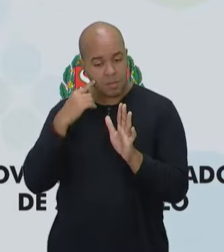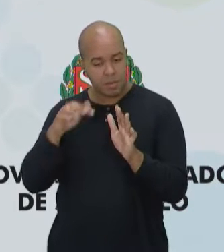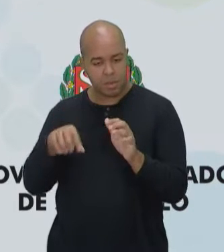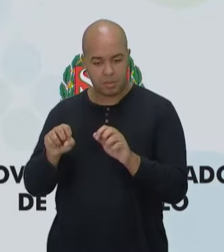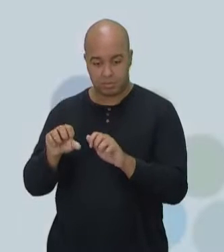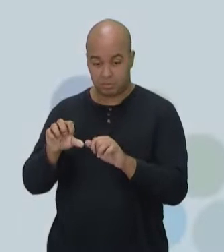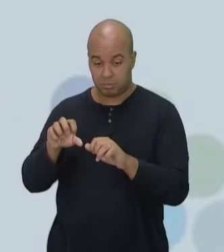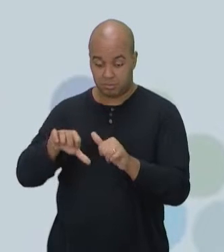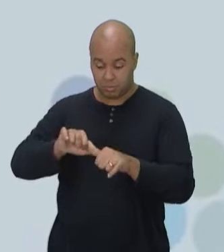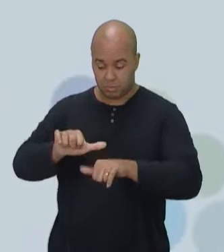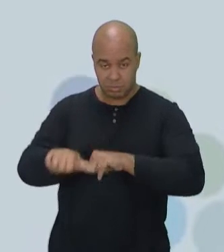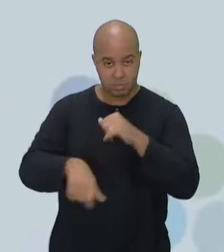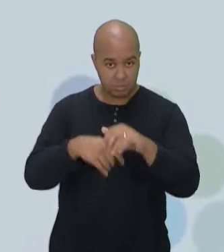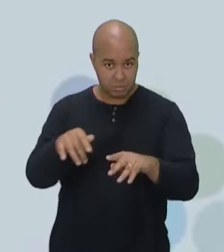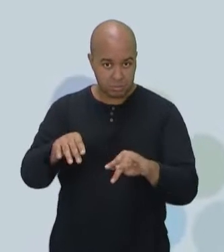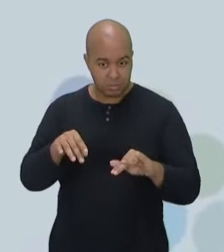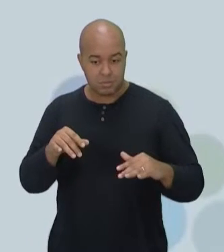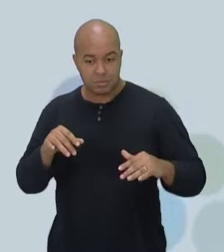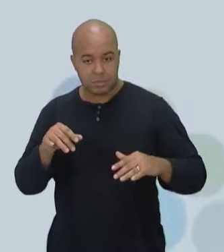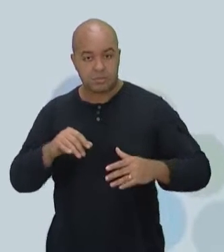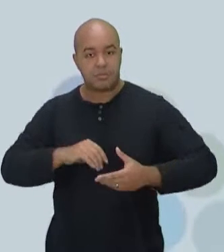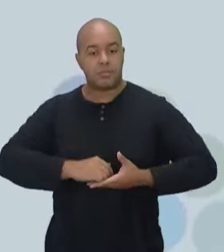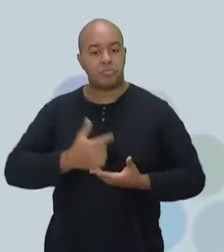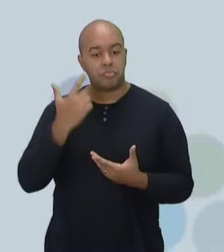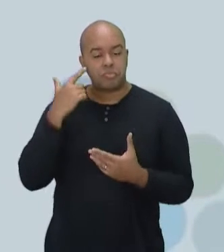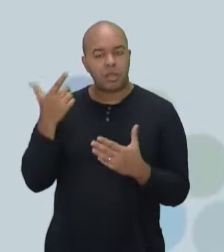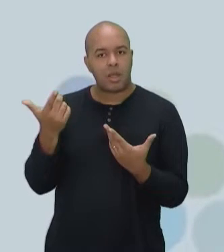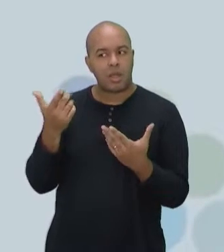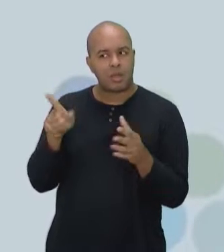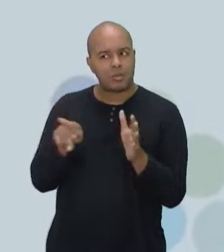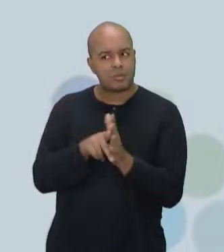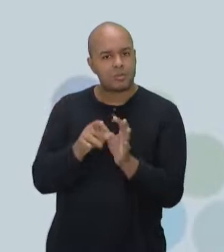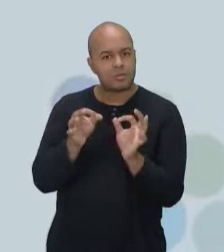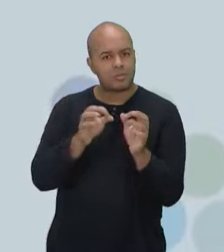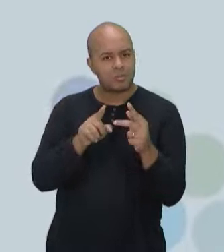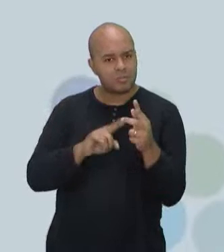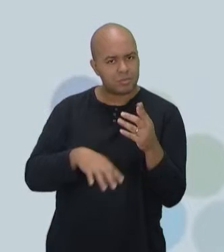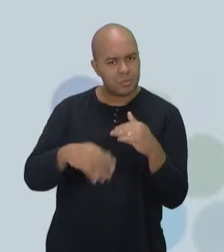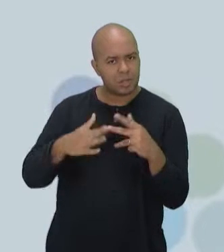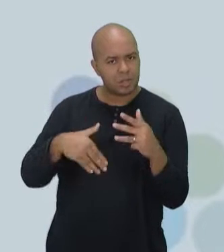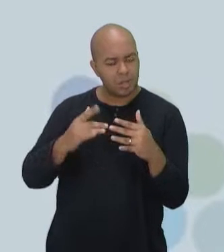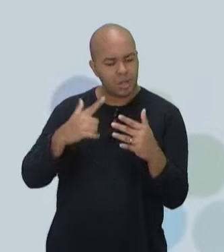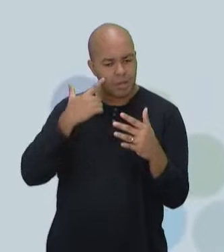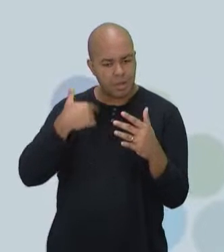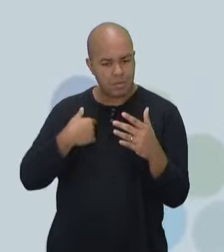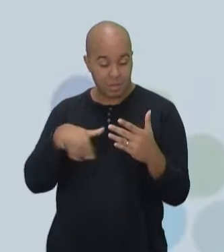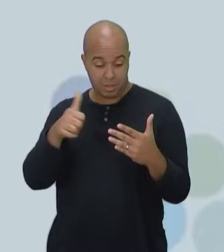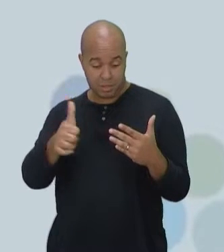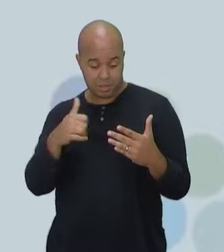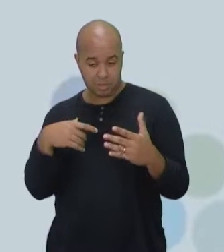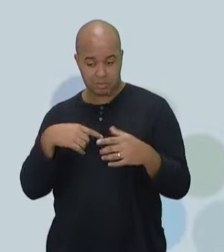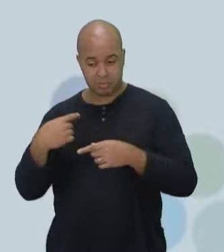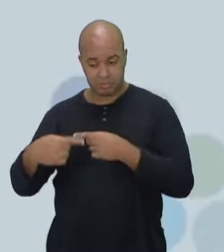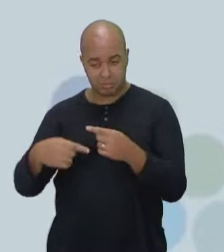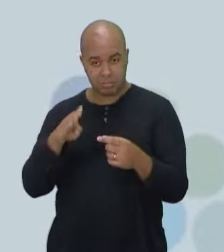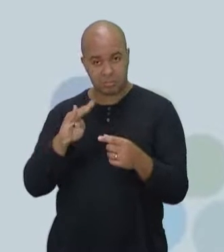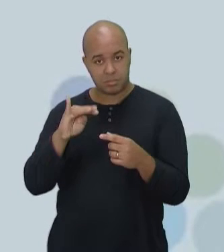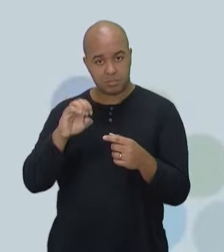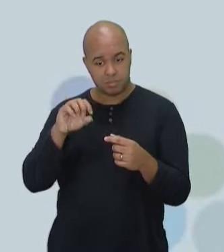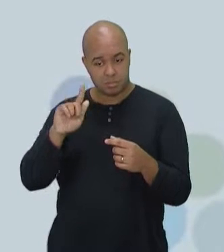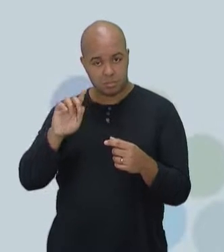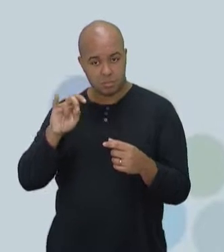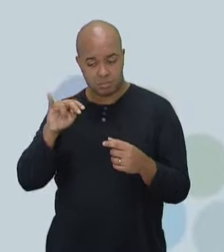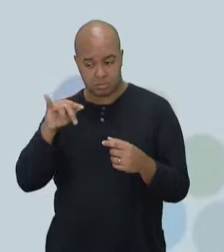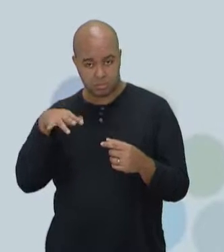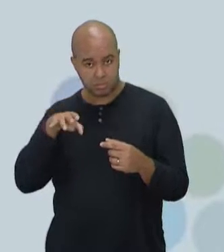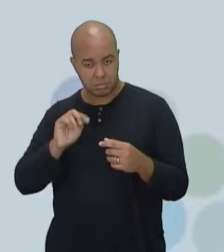as transformações do solo. A nossa habilidade será analisar os ciclos biogeoquímicos